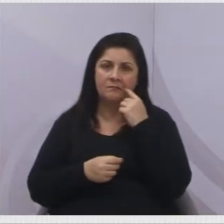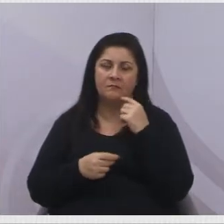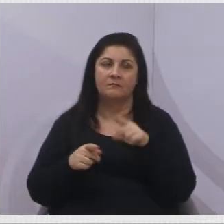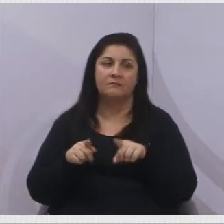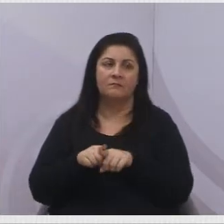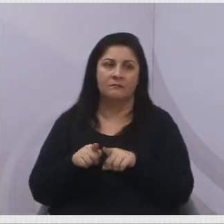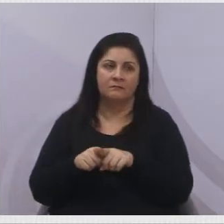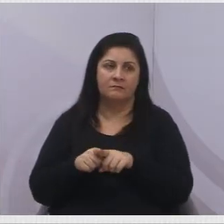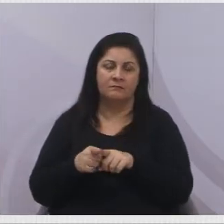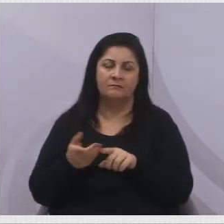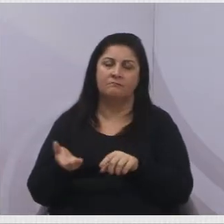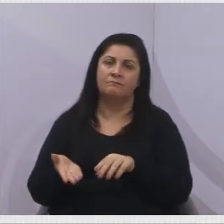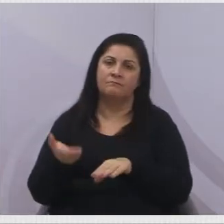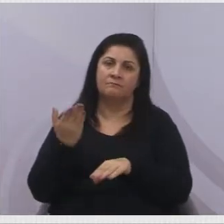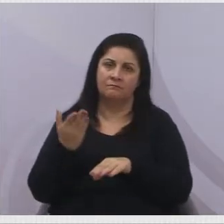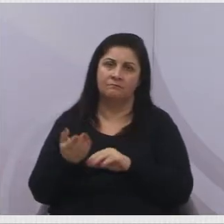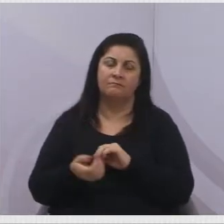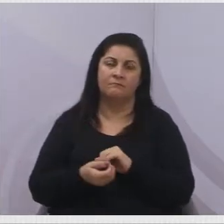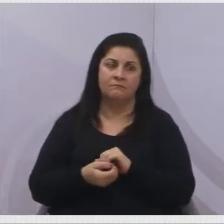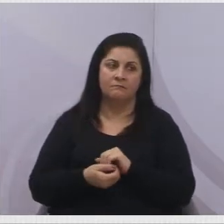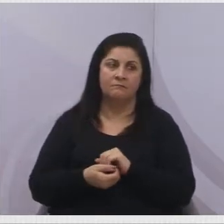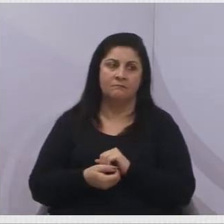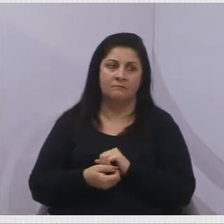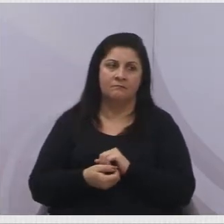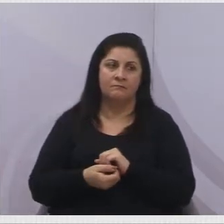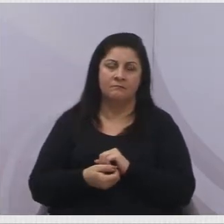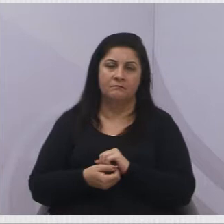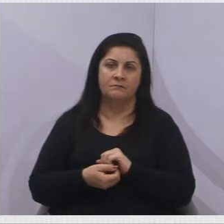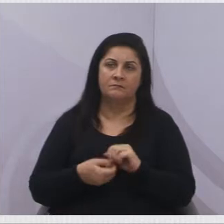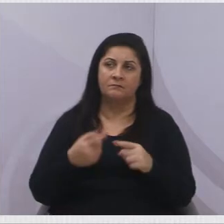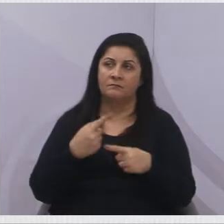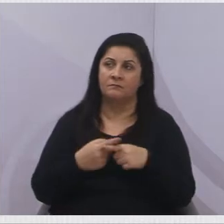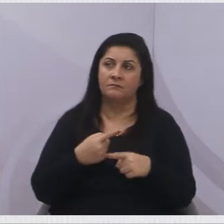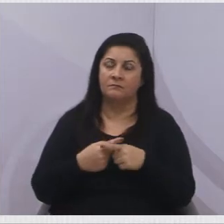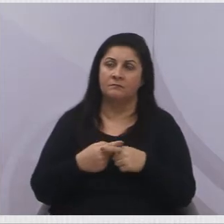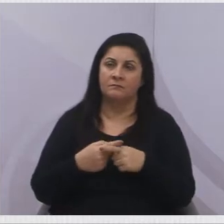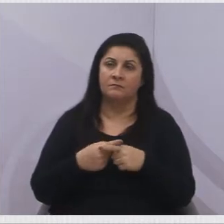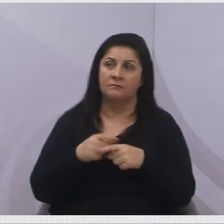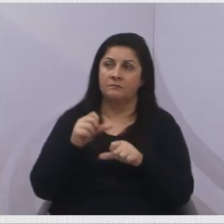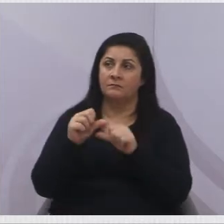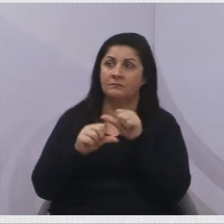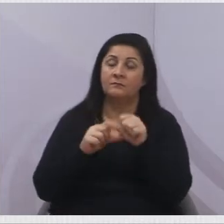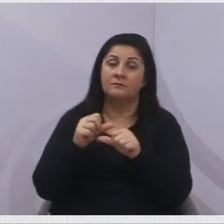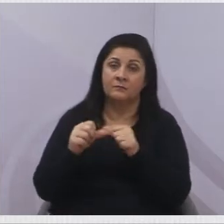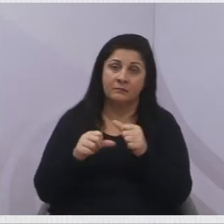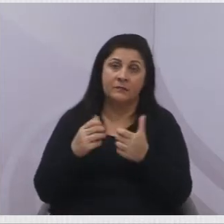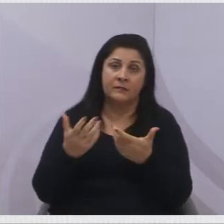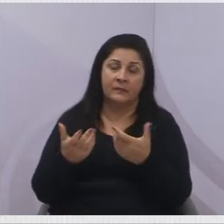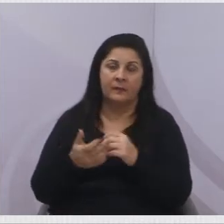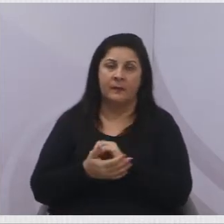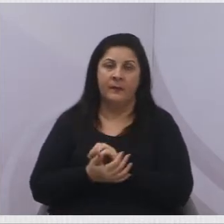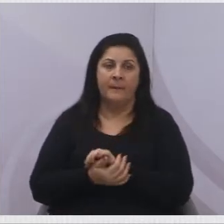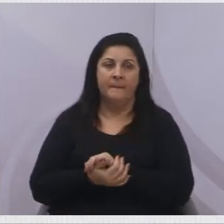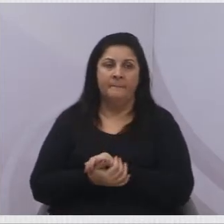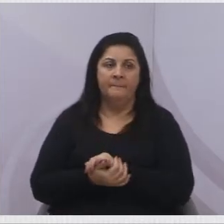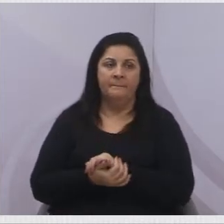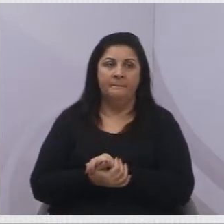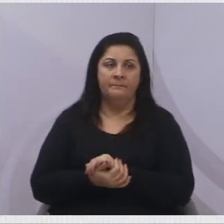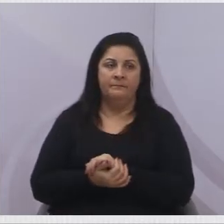também aumenta, porque a gente mexeu numa dessas variáveis aí, né? O